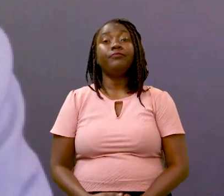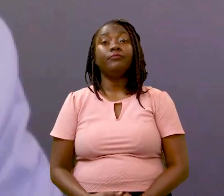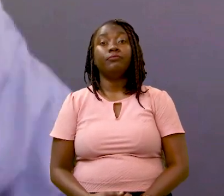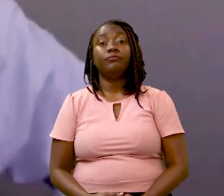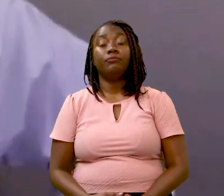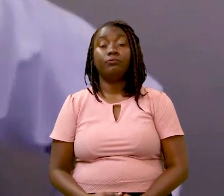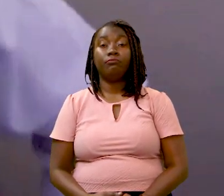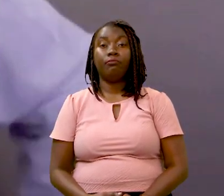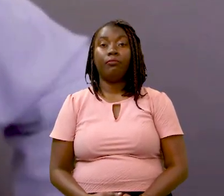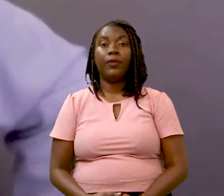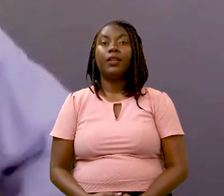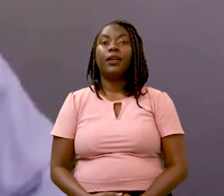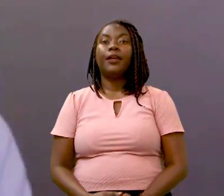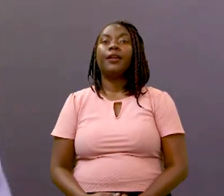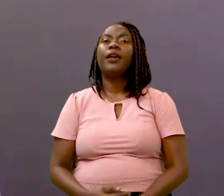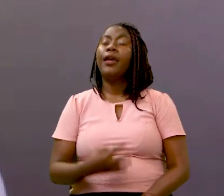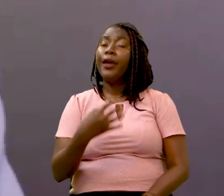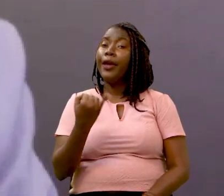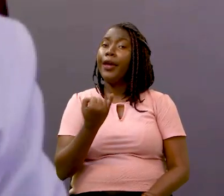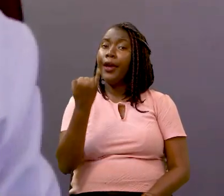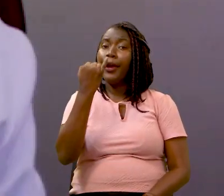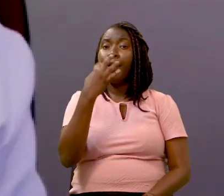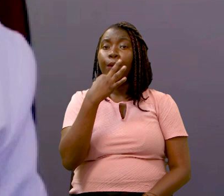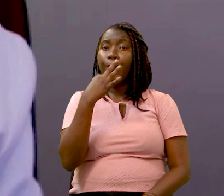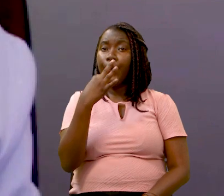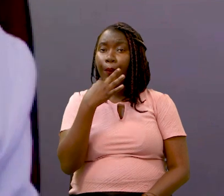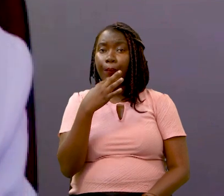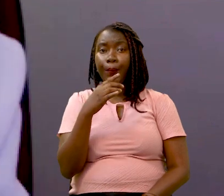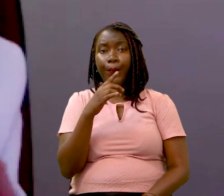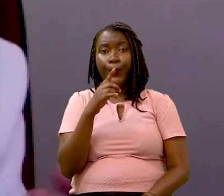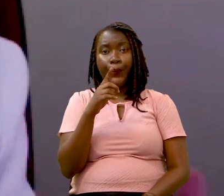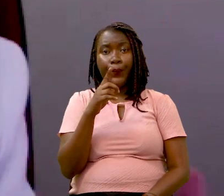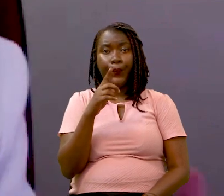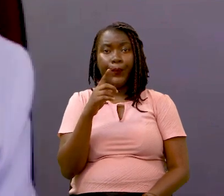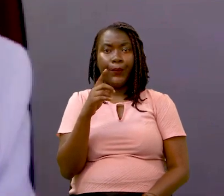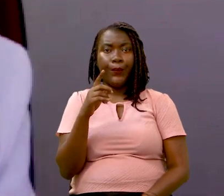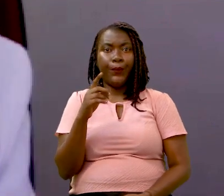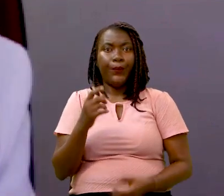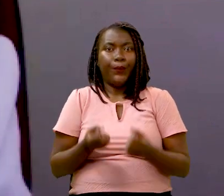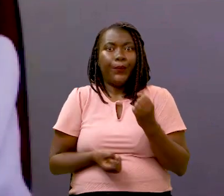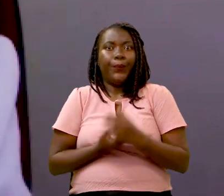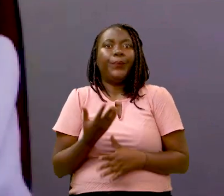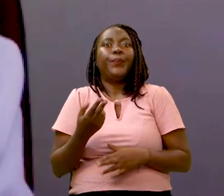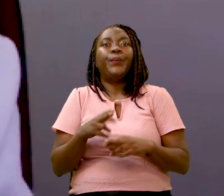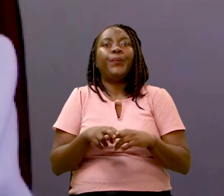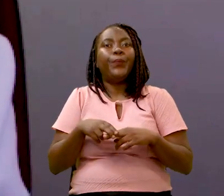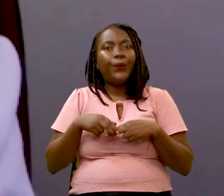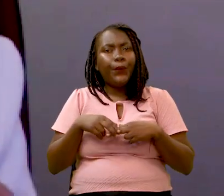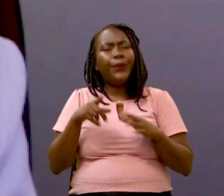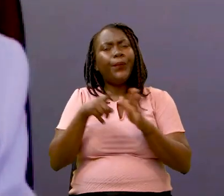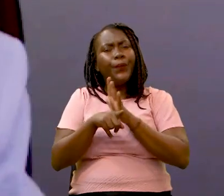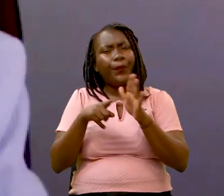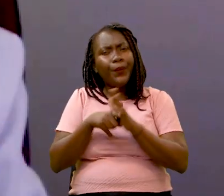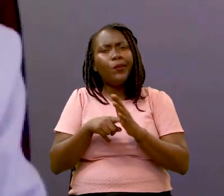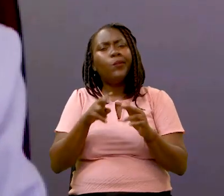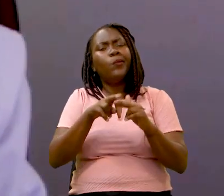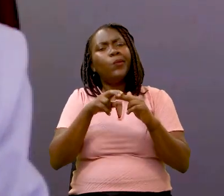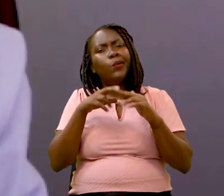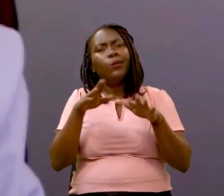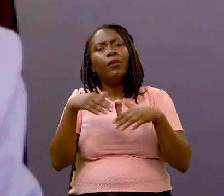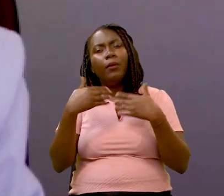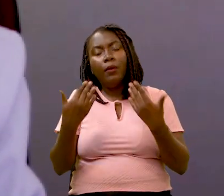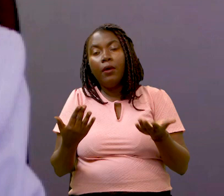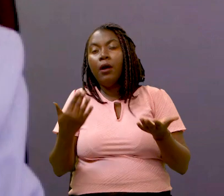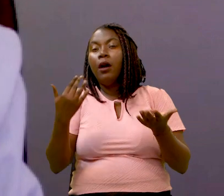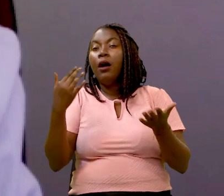É importante que ele conheça esse gatilho, né? Eu acho que o médico orienta, pergunta quais são as situações, investiga um pouquinho.